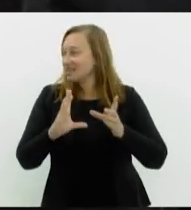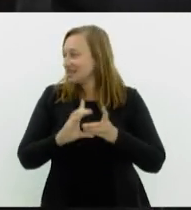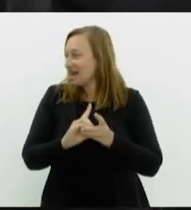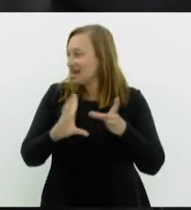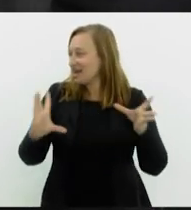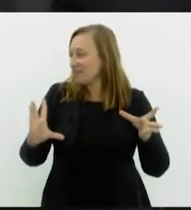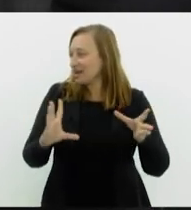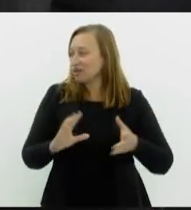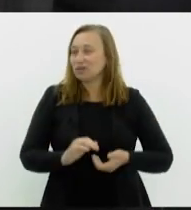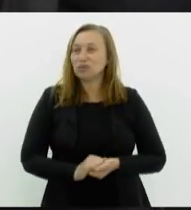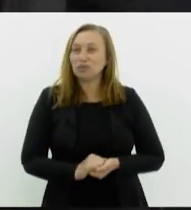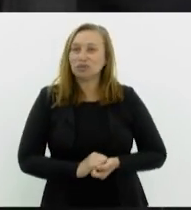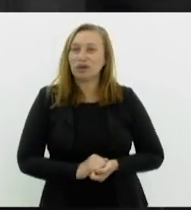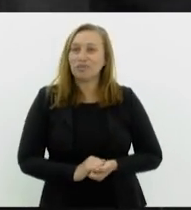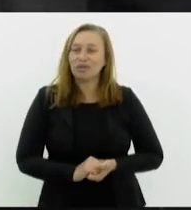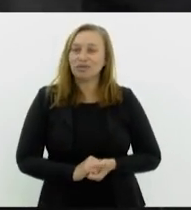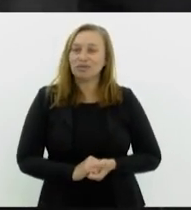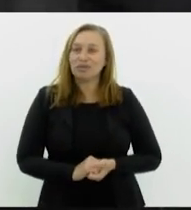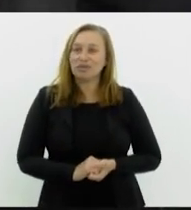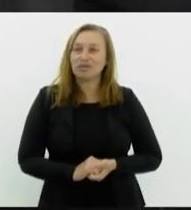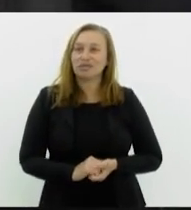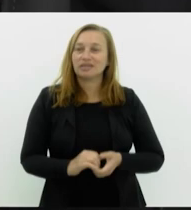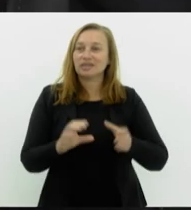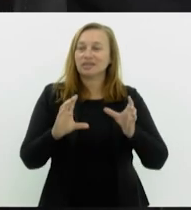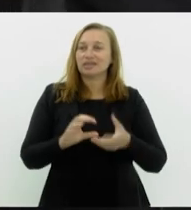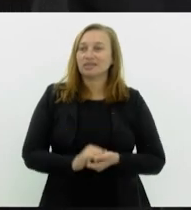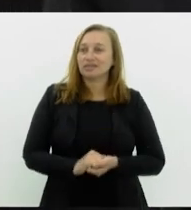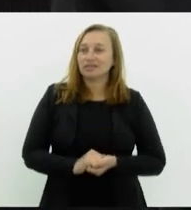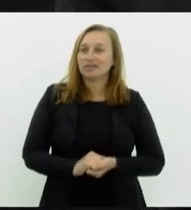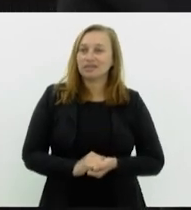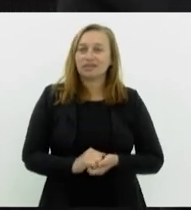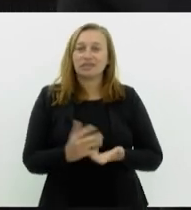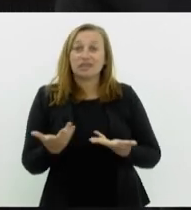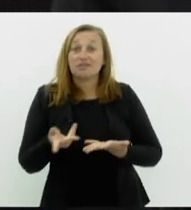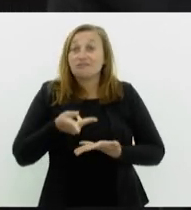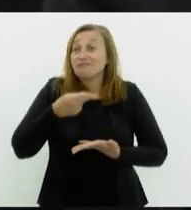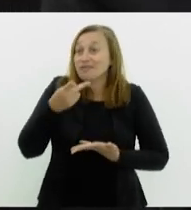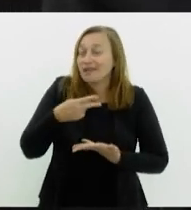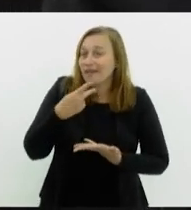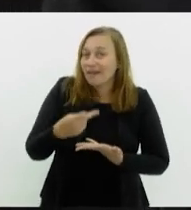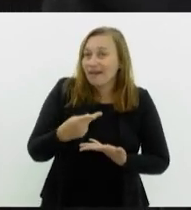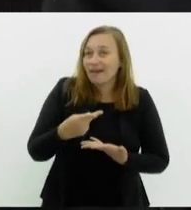todos aqui têm liberdade para falar, se expressar, dizer.